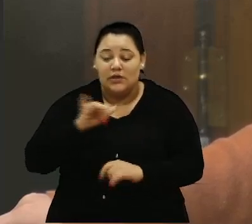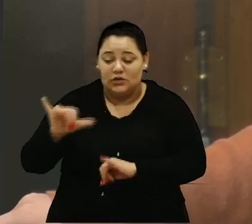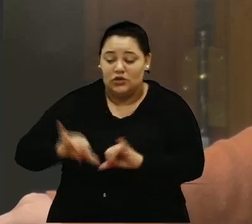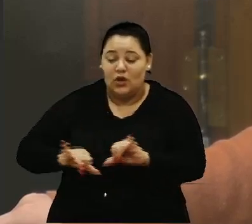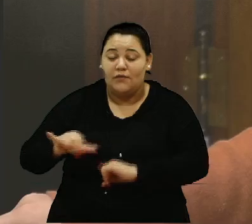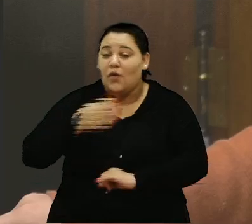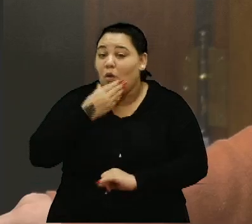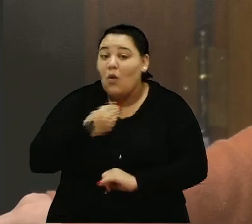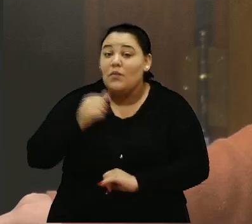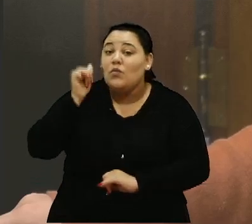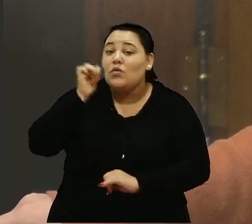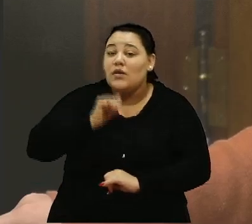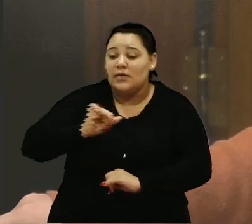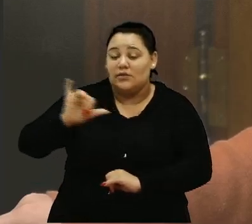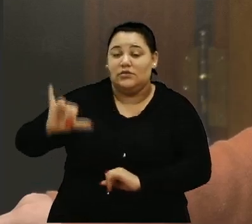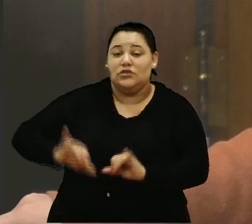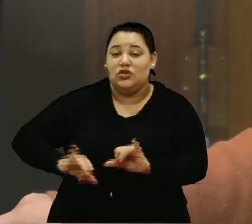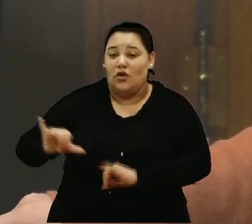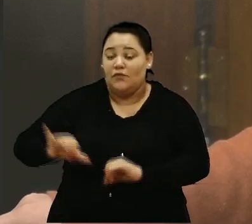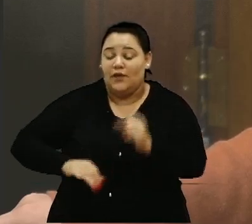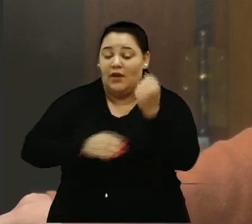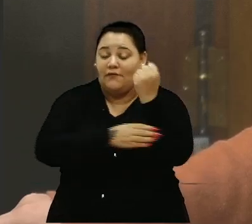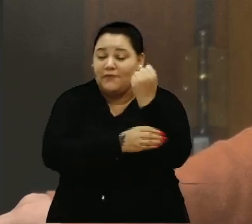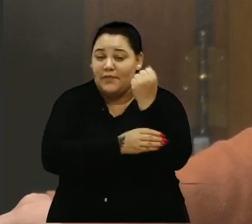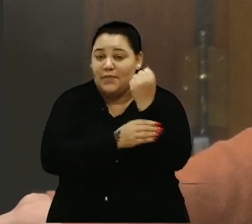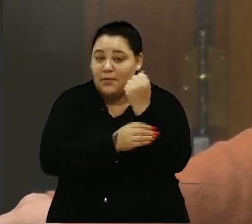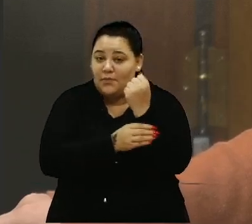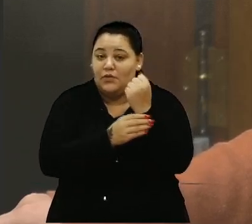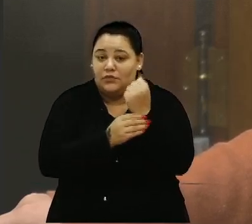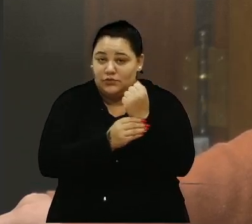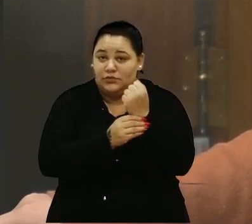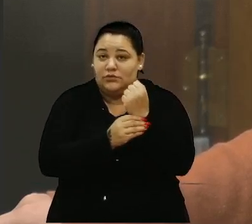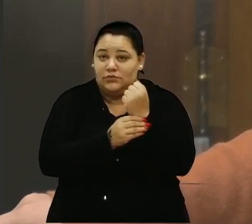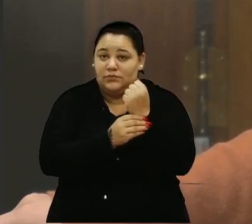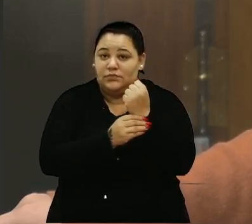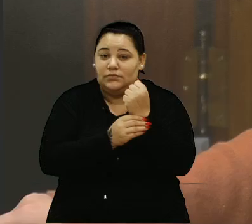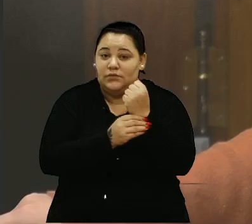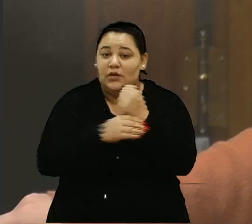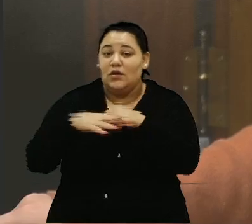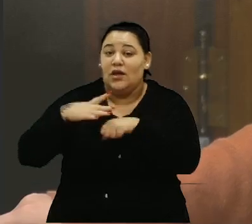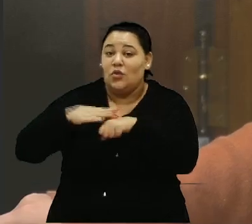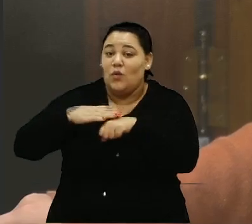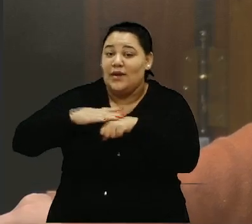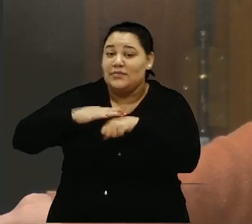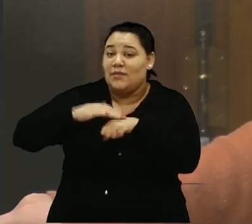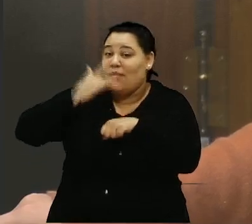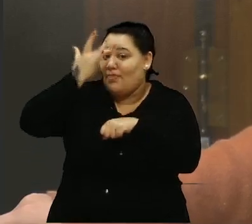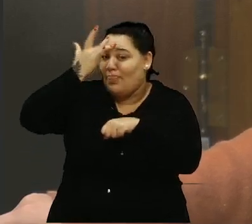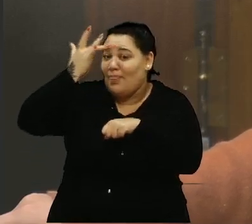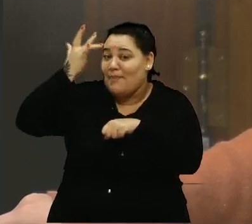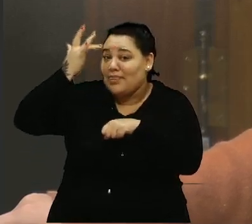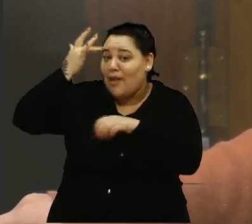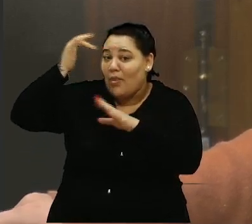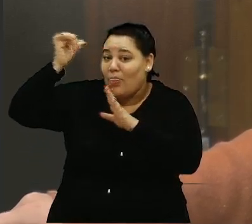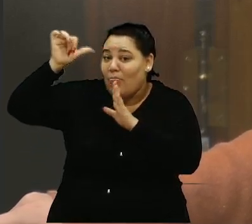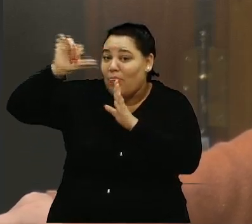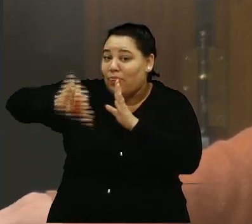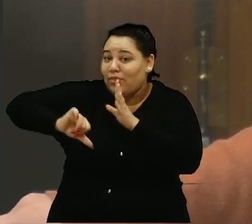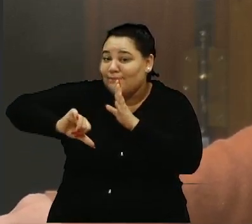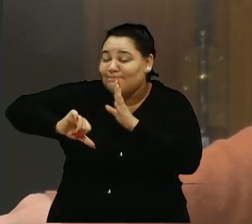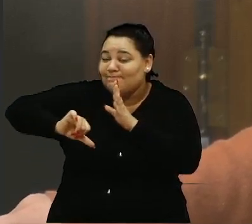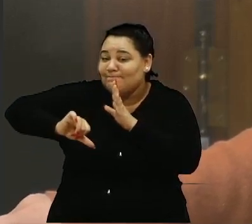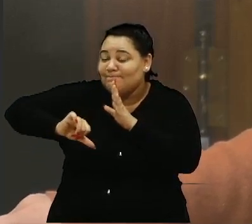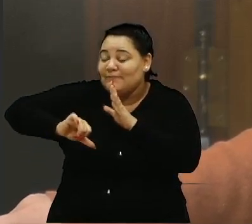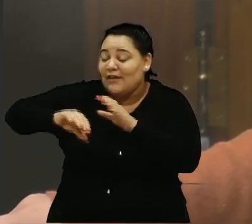homens e mulheres que sofrem com a fibromialgia, que sofrem com o adoecimento mental que isso traz, que sofrem com a falta de